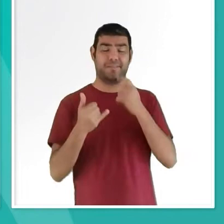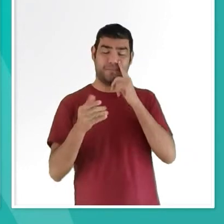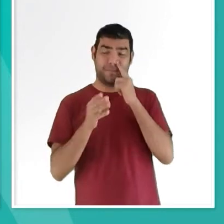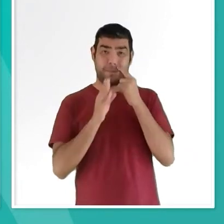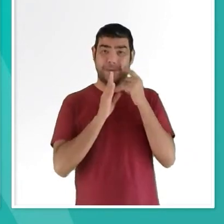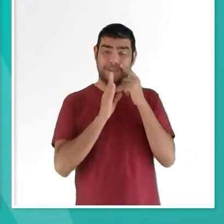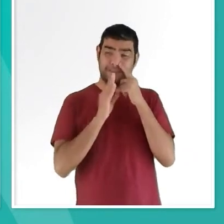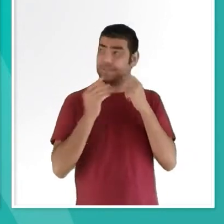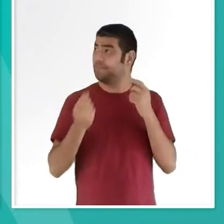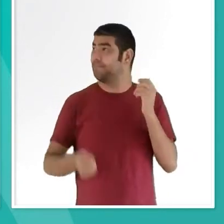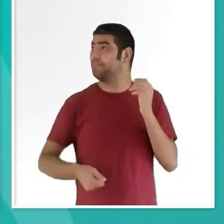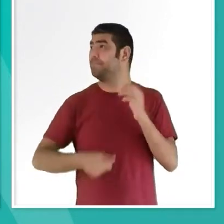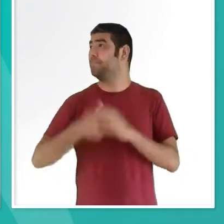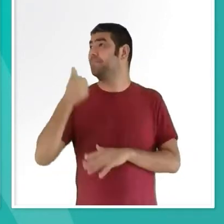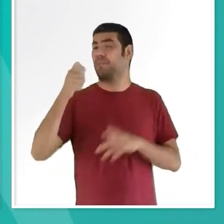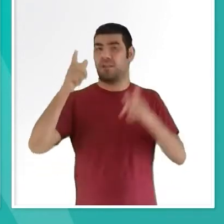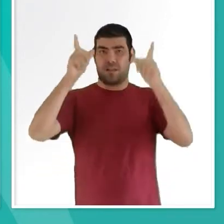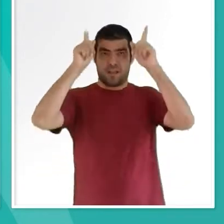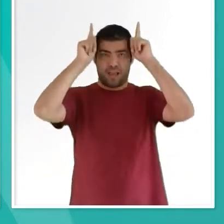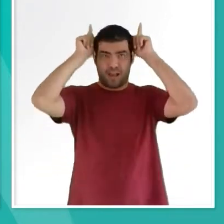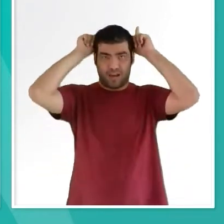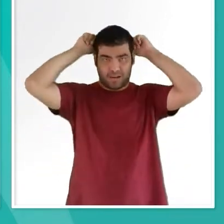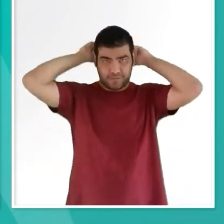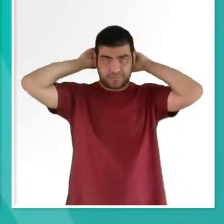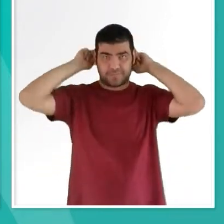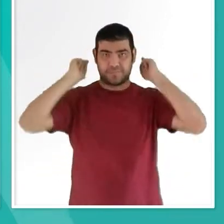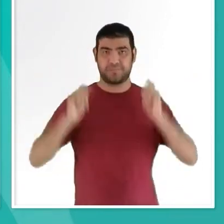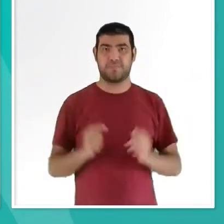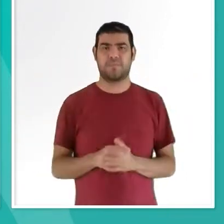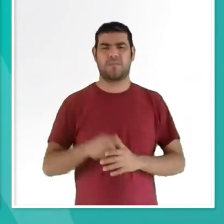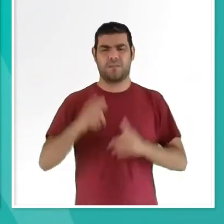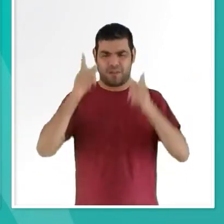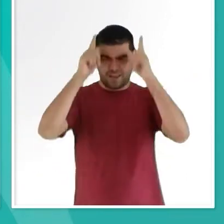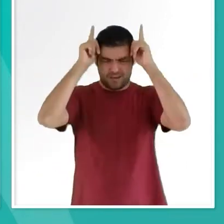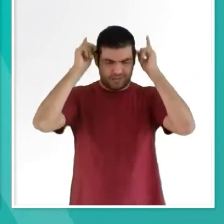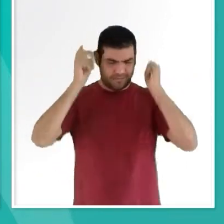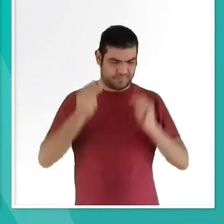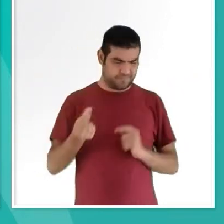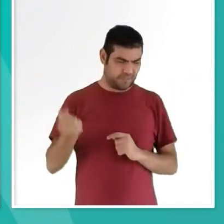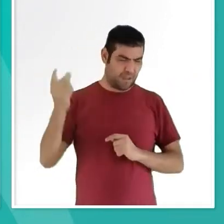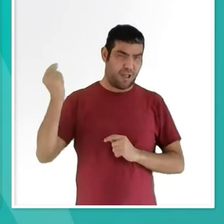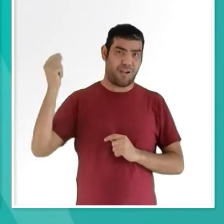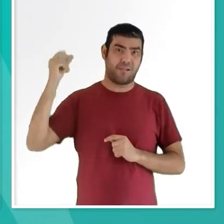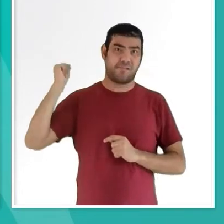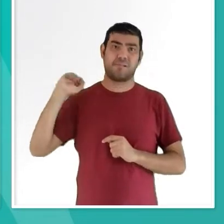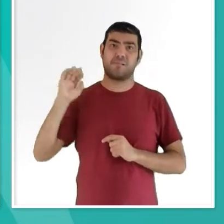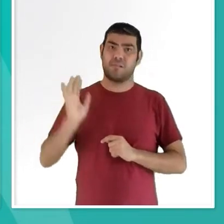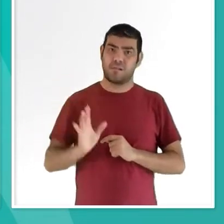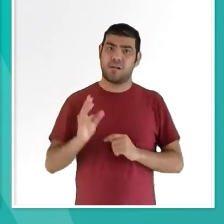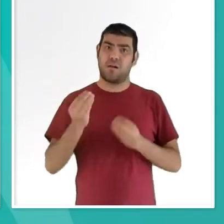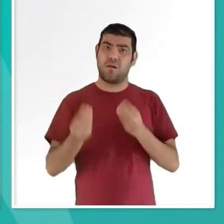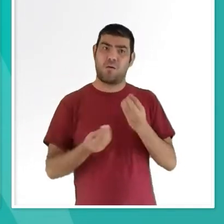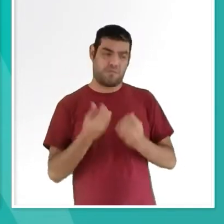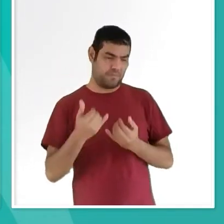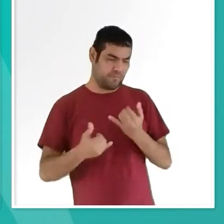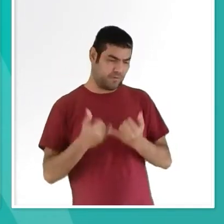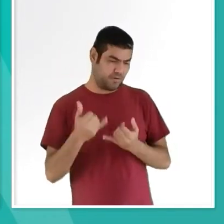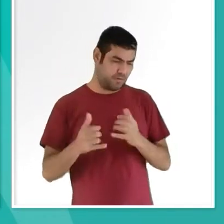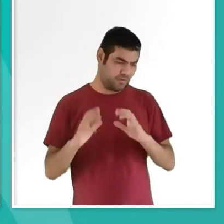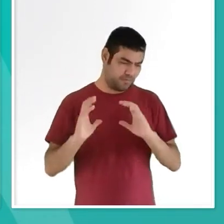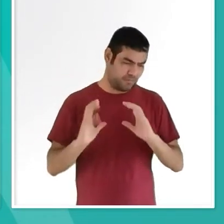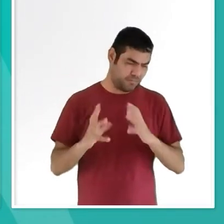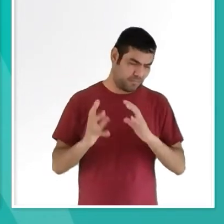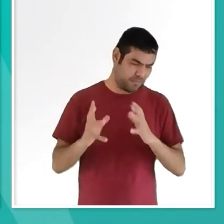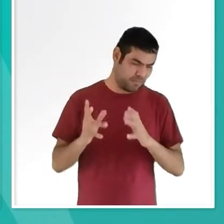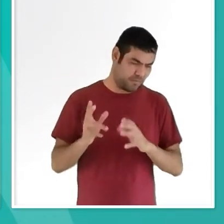pelos gregos. Os gregos antigos já tinham uma forma de brincar com bola que era chamado